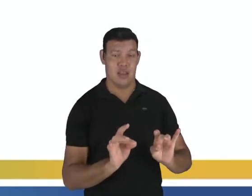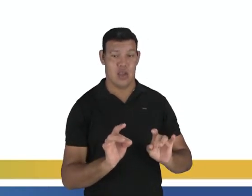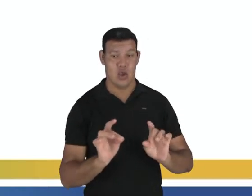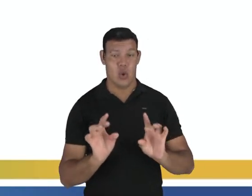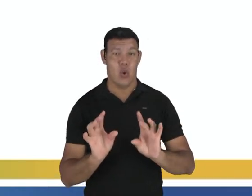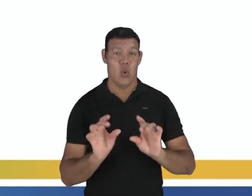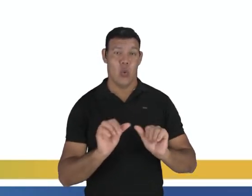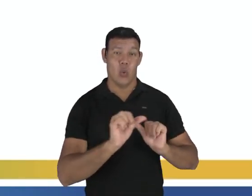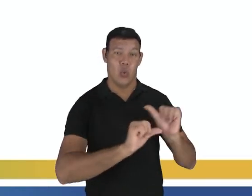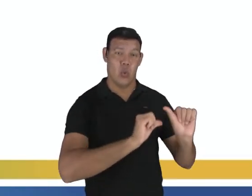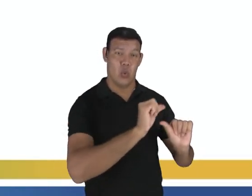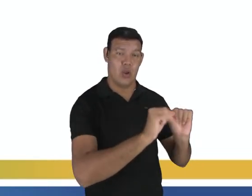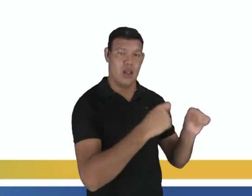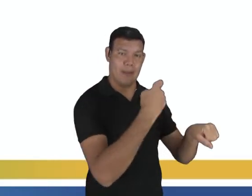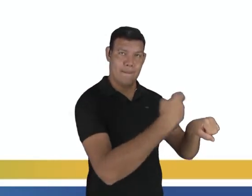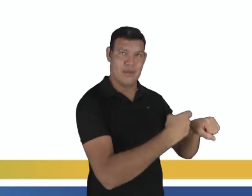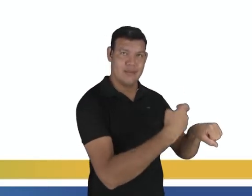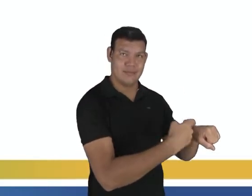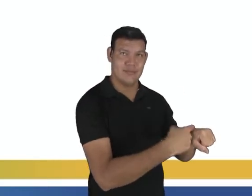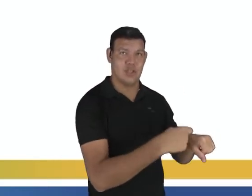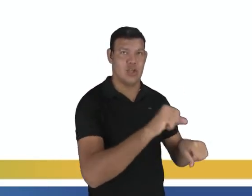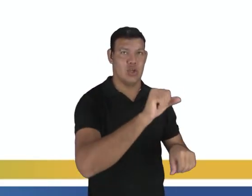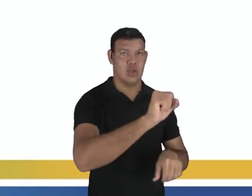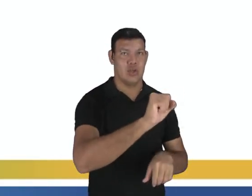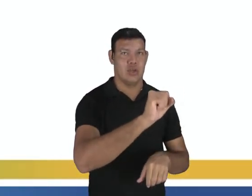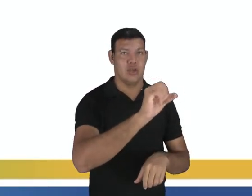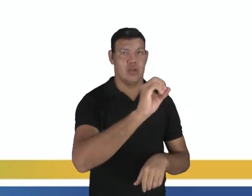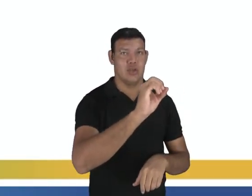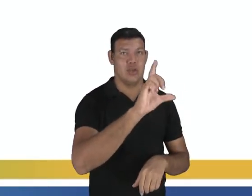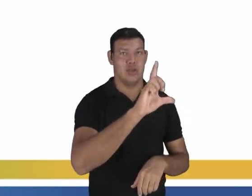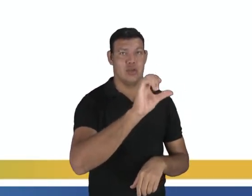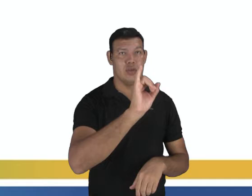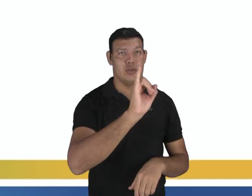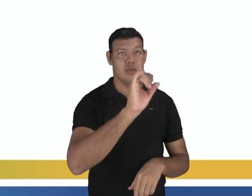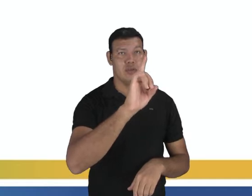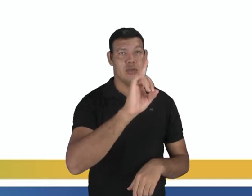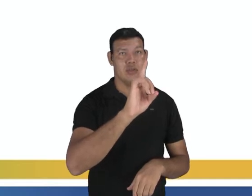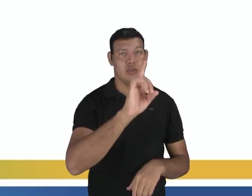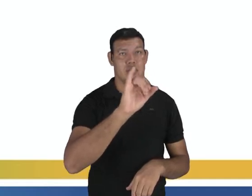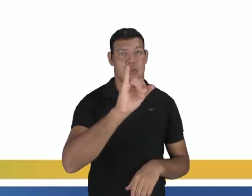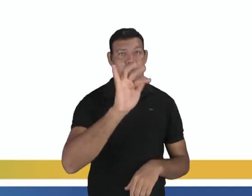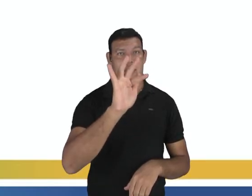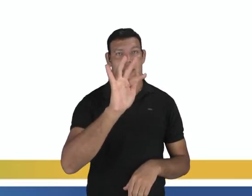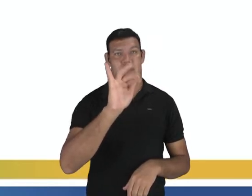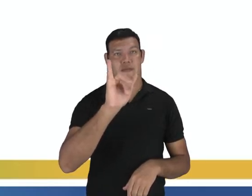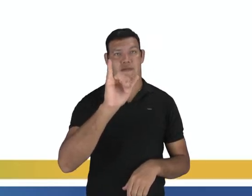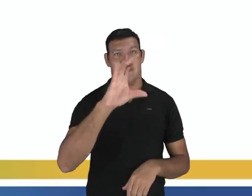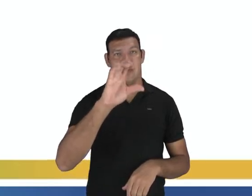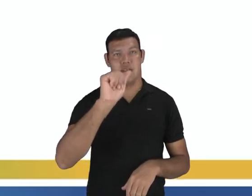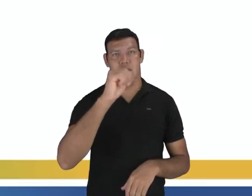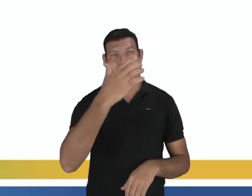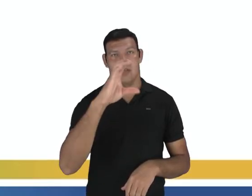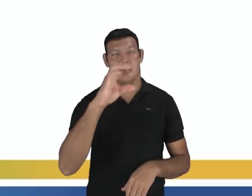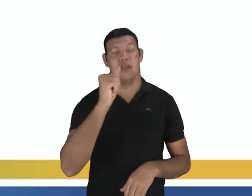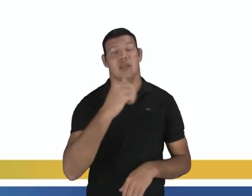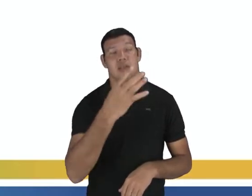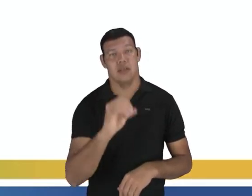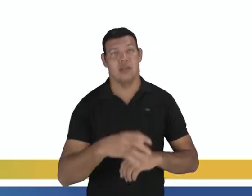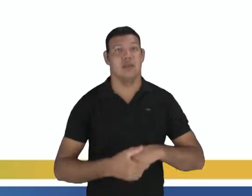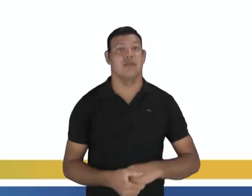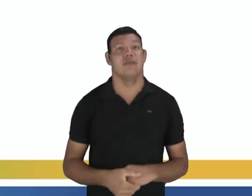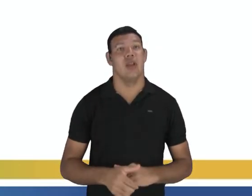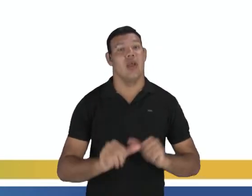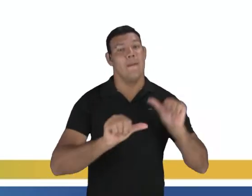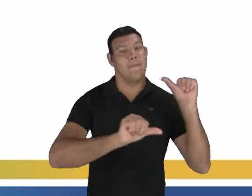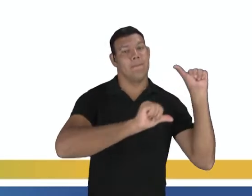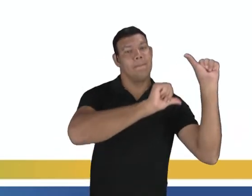fenômenos físicos, porque só acontece a mudança no estado do sólido para o líquido, do líquido para o